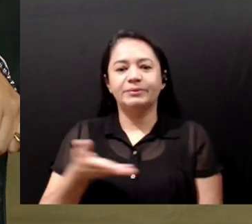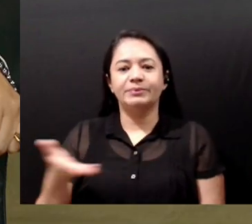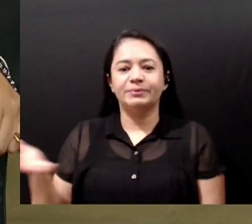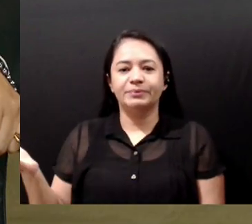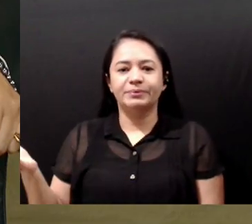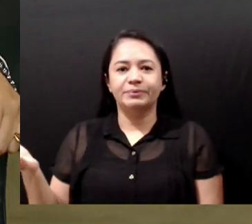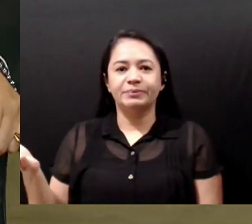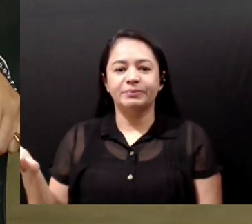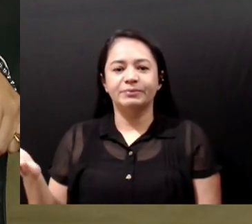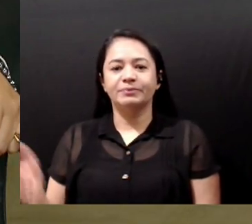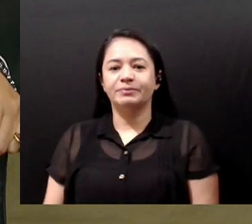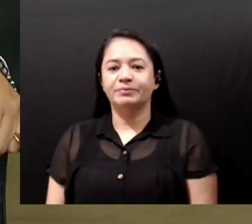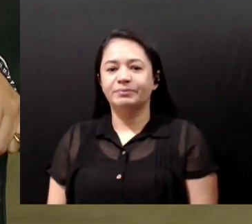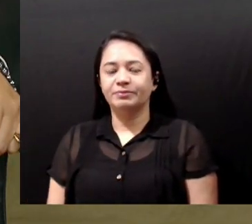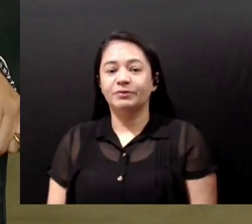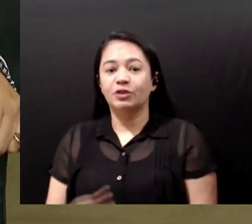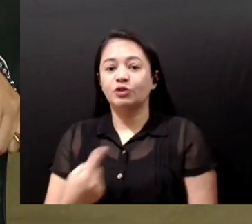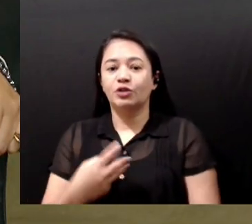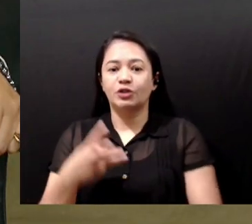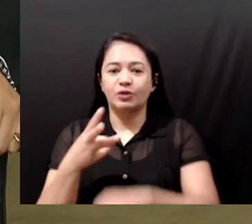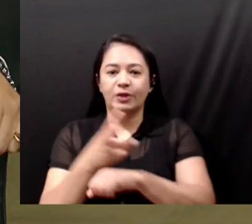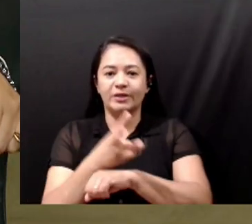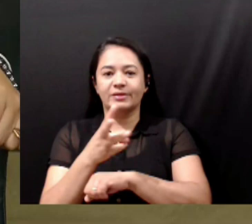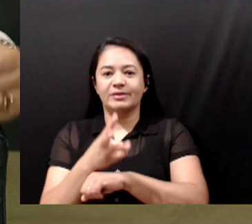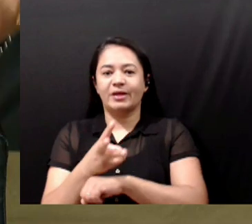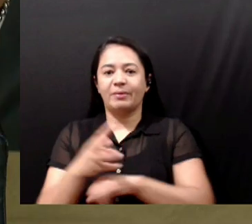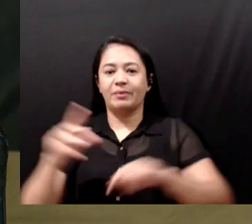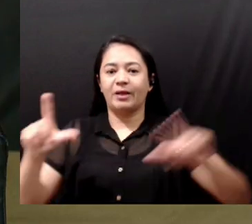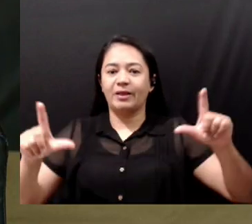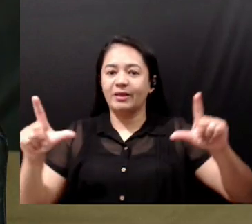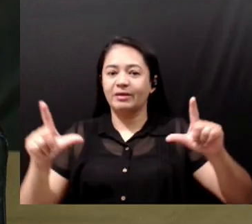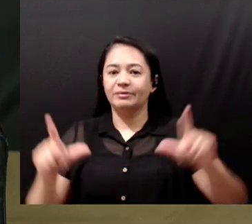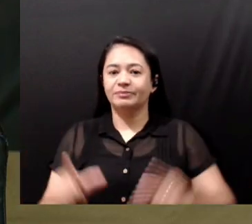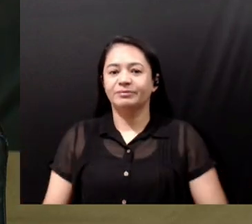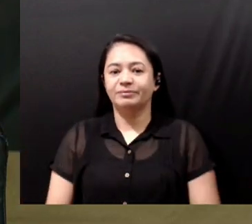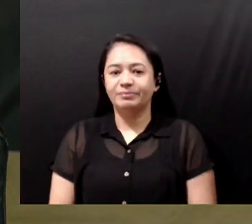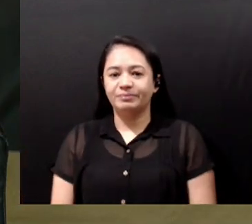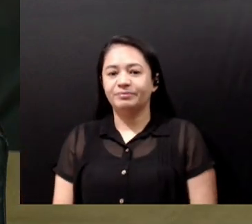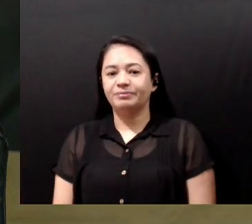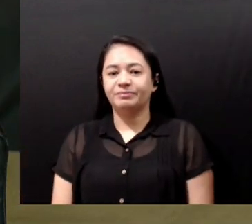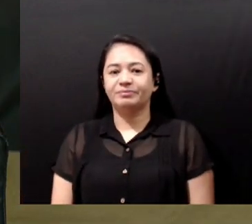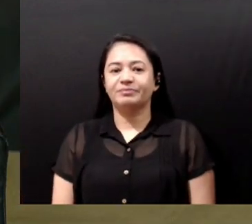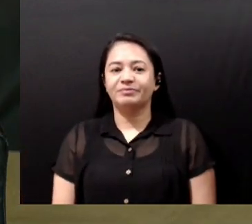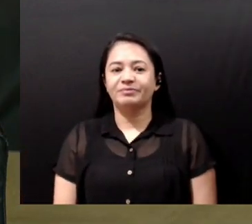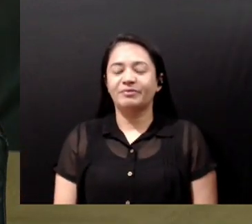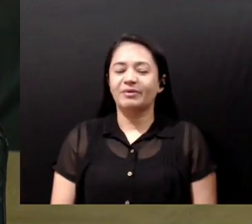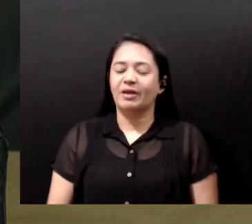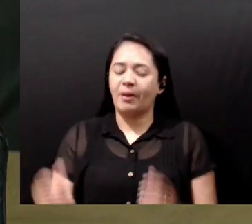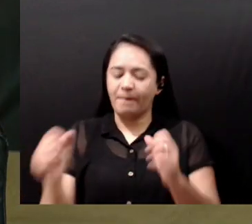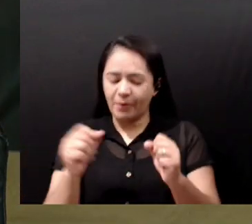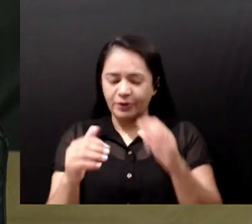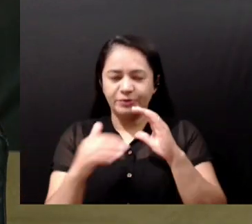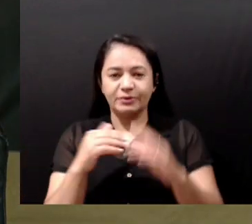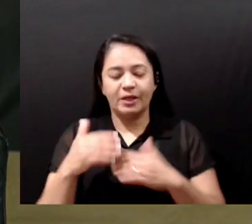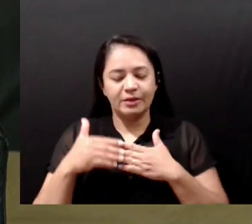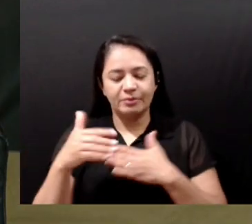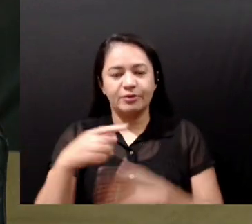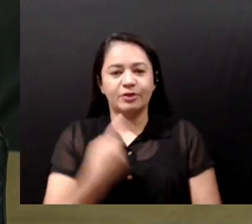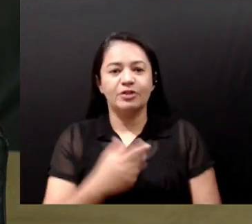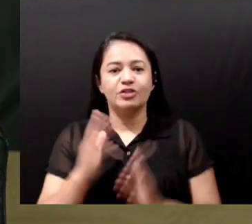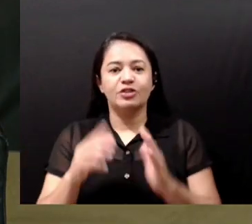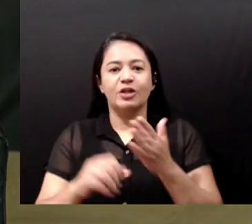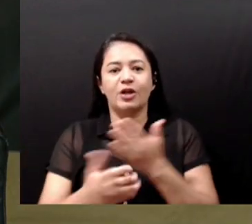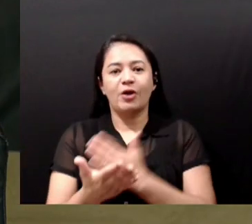19978293776. Nosso WhatsApp está na tela, nossa produção está a postos para receber a sua mensagem e daqui a pouquinho a gente já começa a falar com você, porque